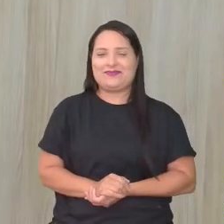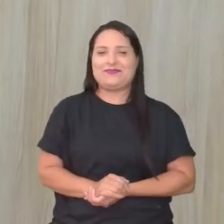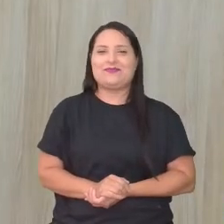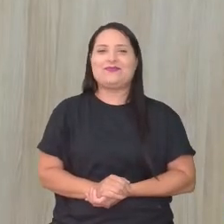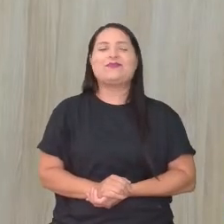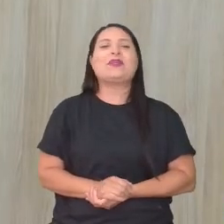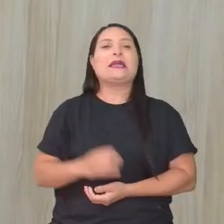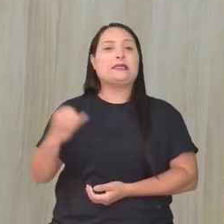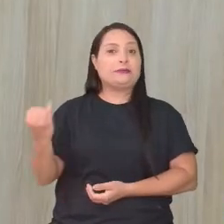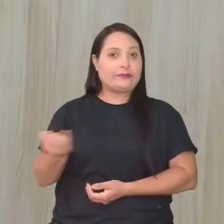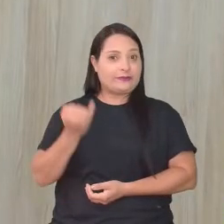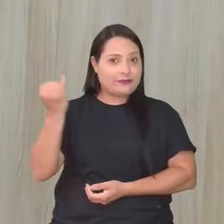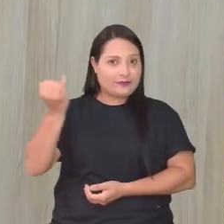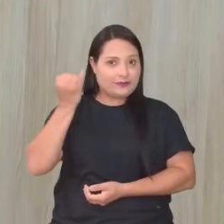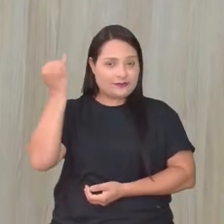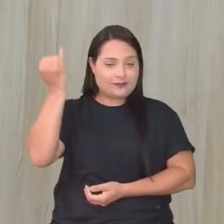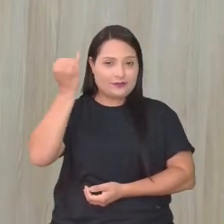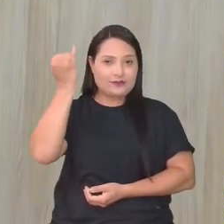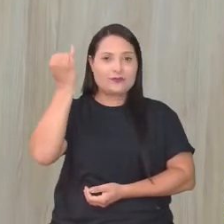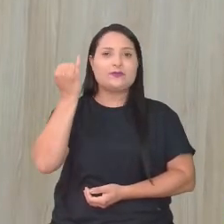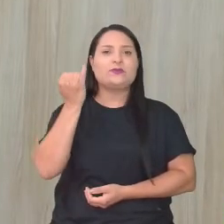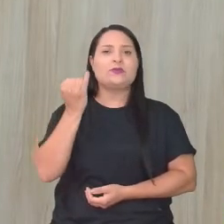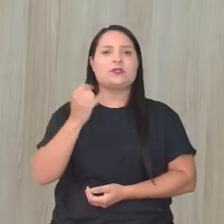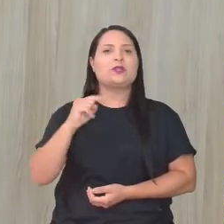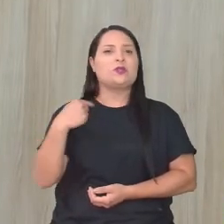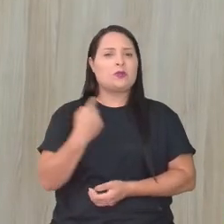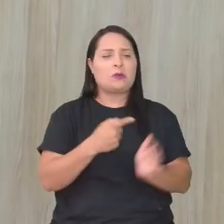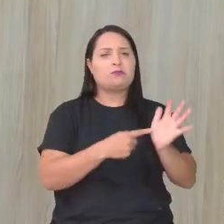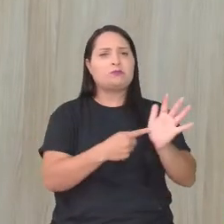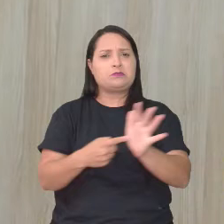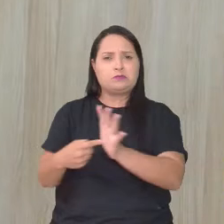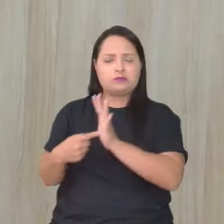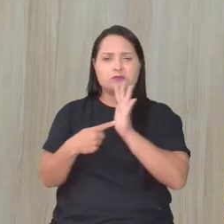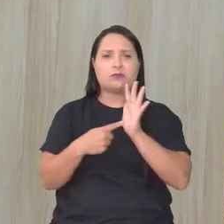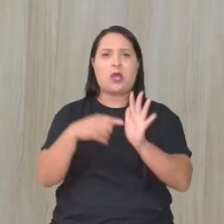importante, né, que a gente traga isso à tona para que a gente